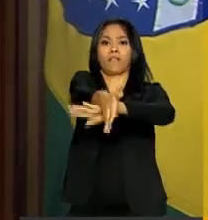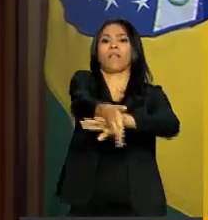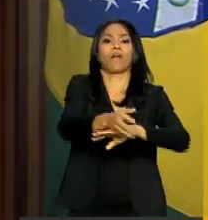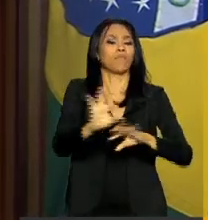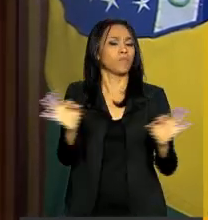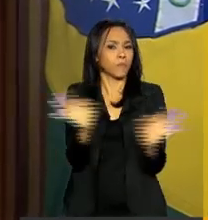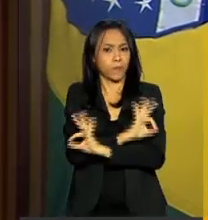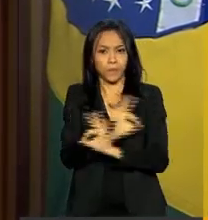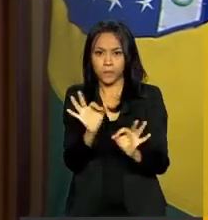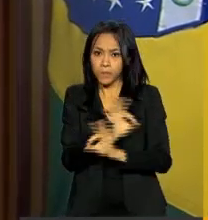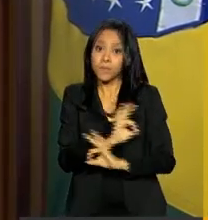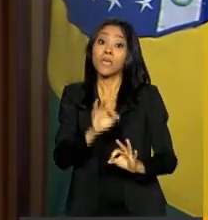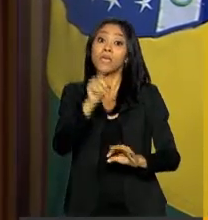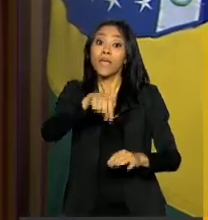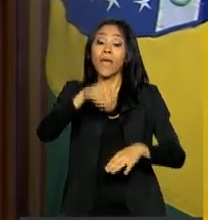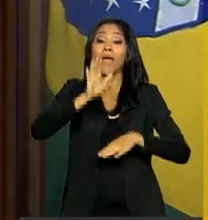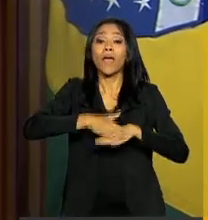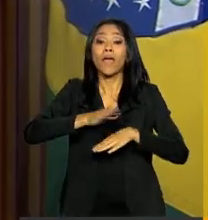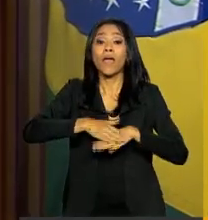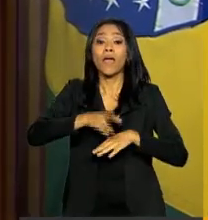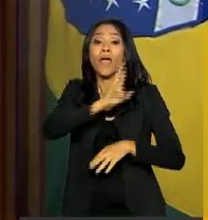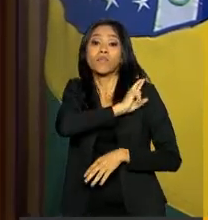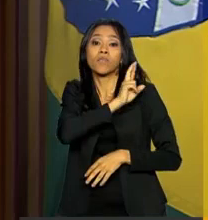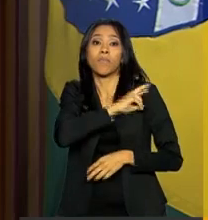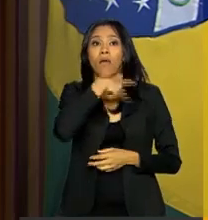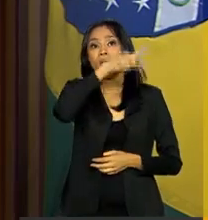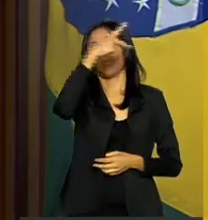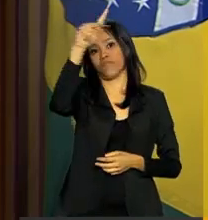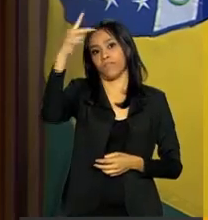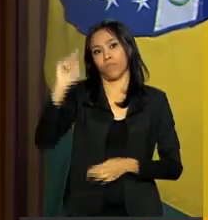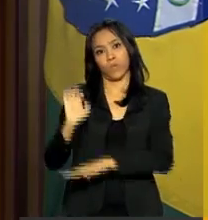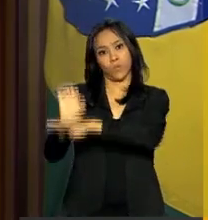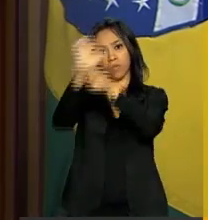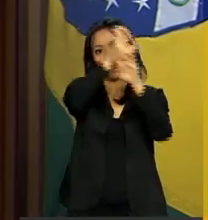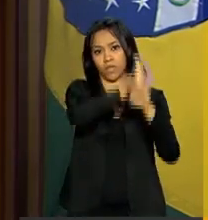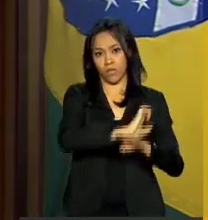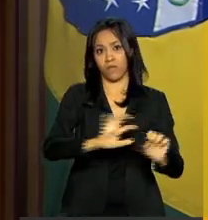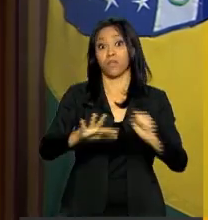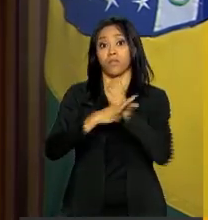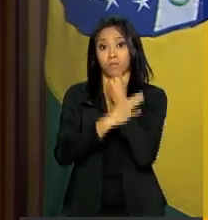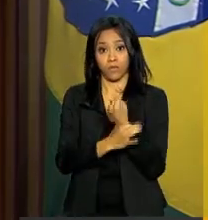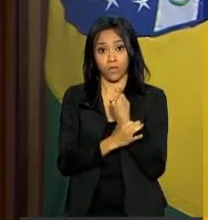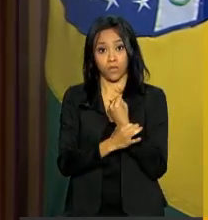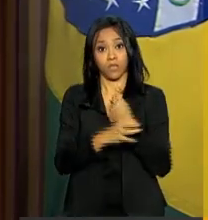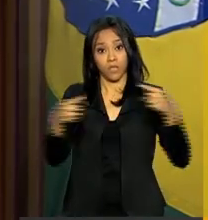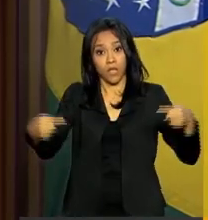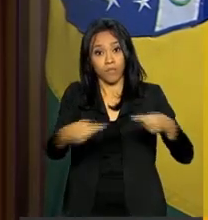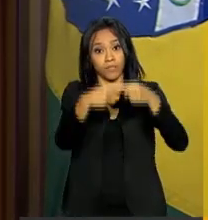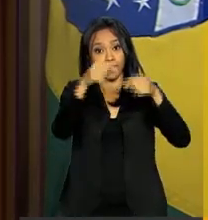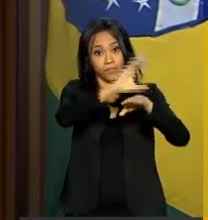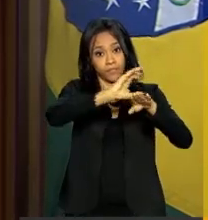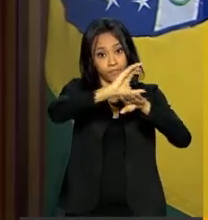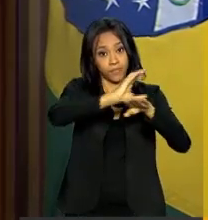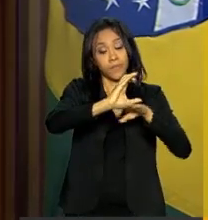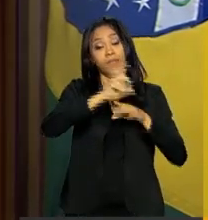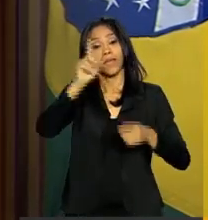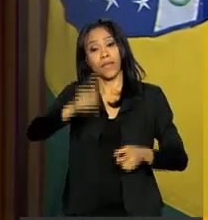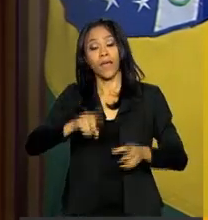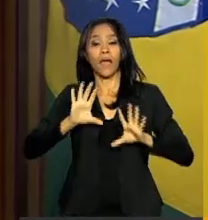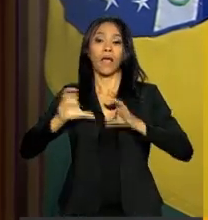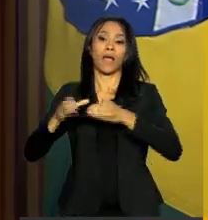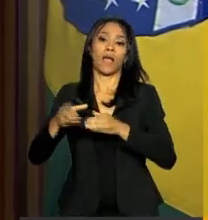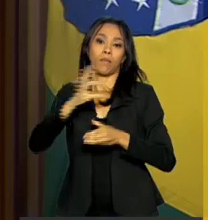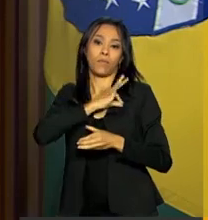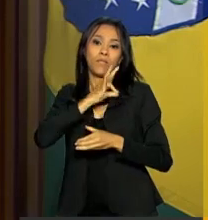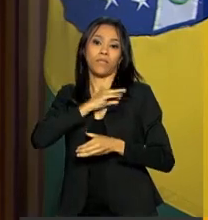constitucionalmente é atribuída aos estados de um lado por meio das polícias locais a militar ea